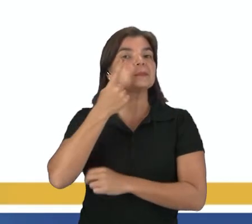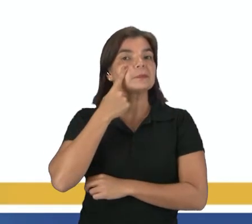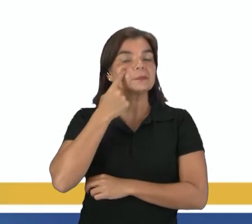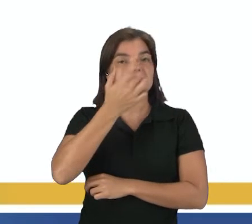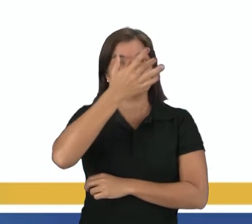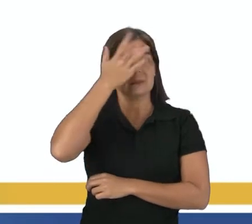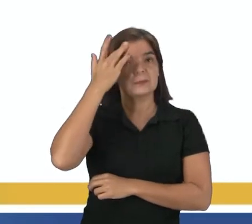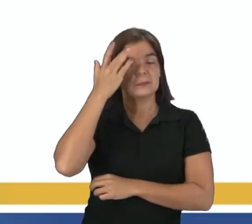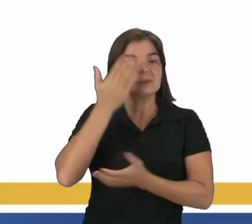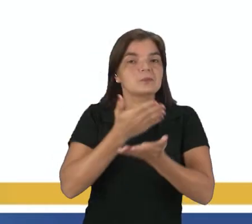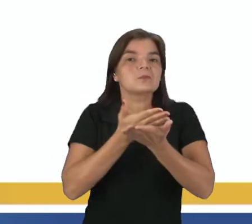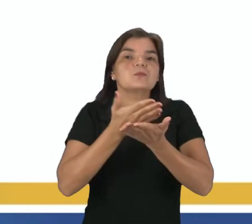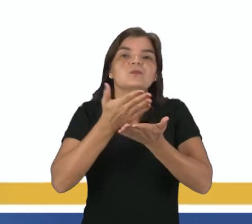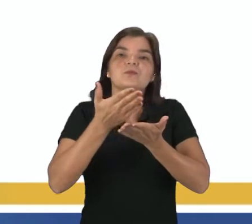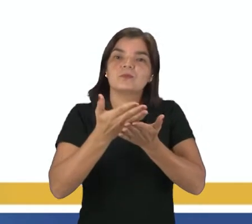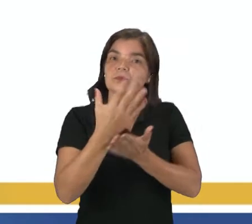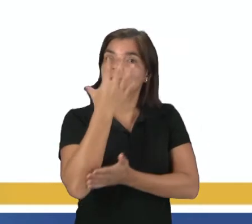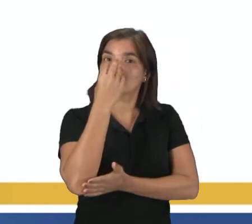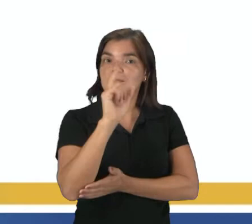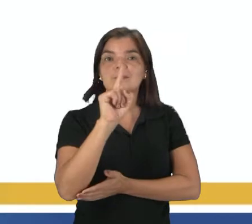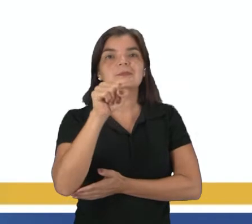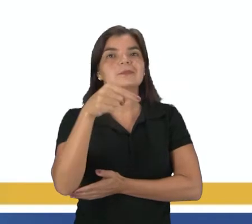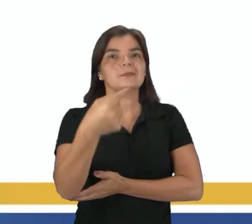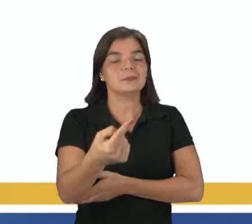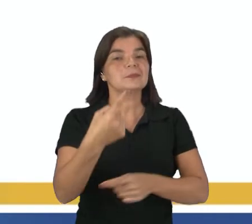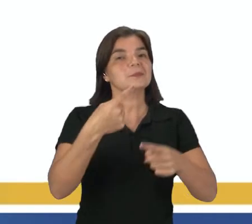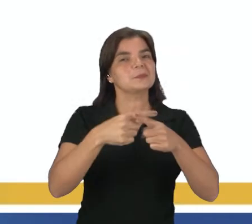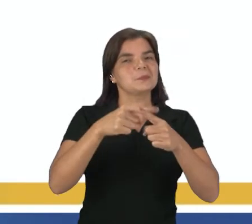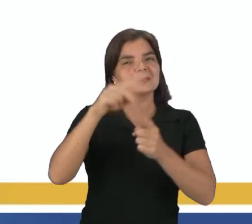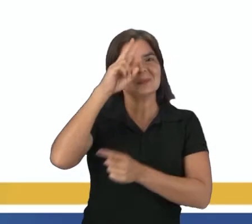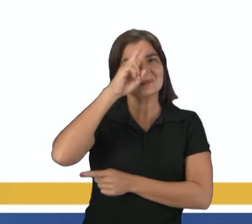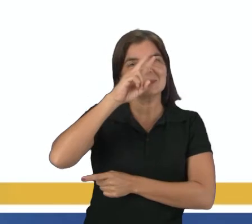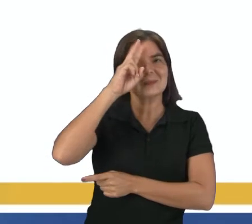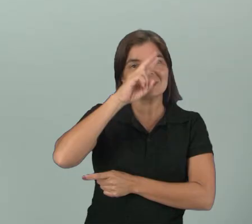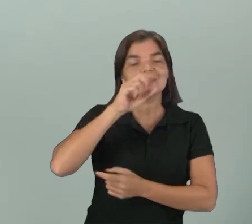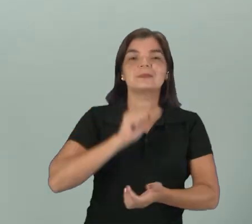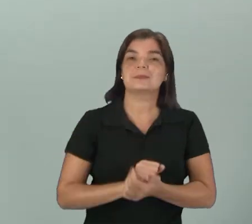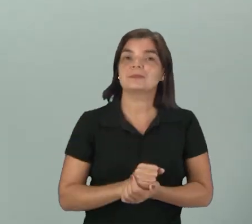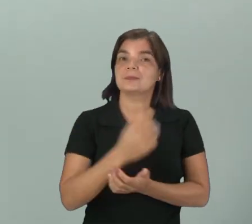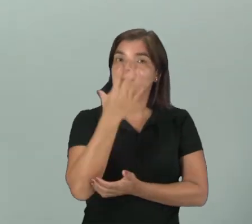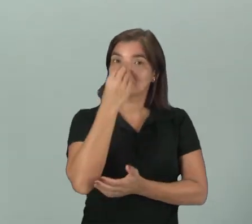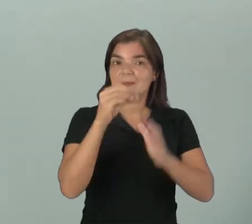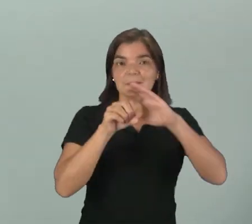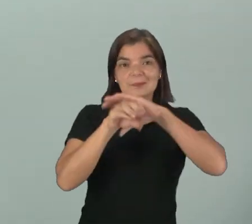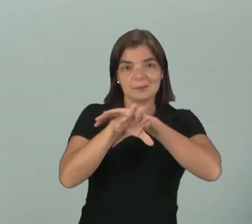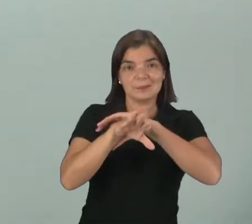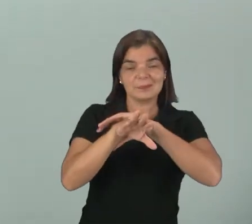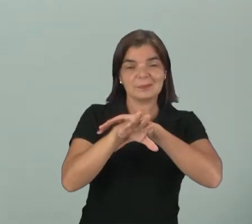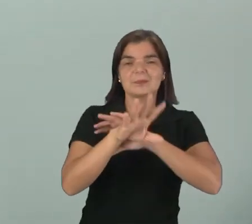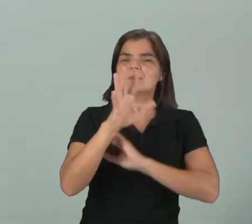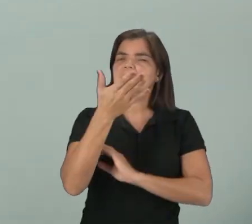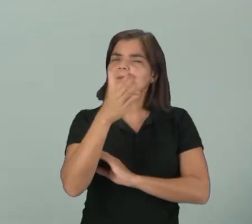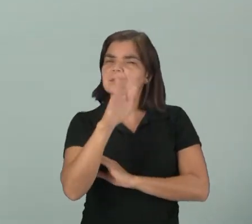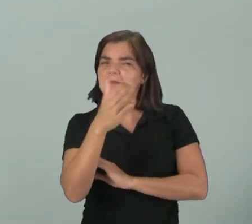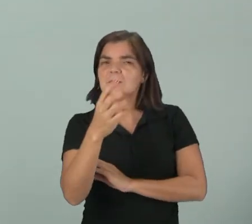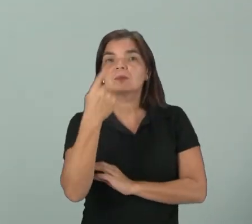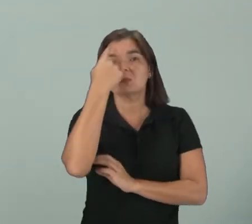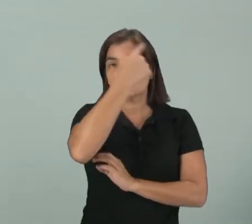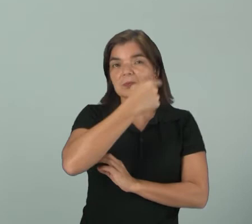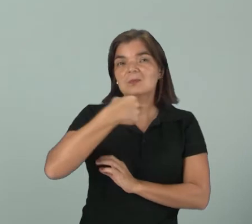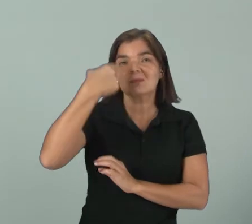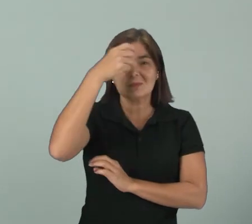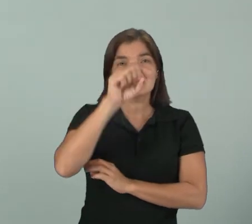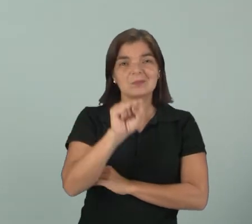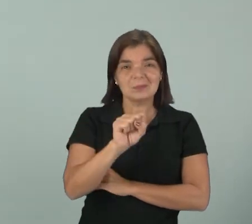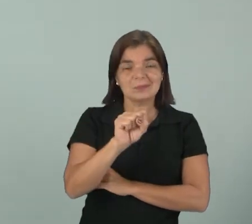as pessoas elas começaram a ser fotografadas depois. Porque lembram que a câmera tinha que ficar exposta por mais ou menos 8